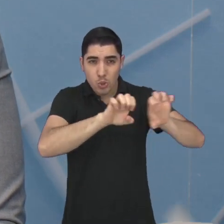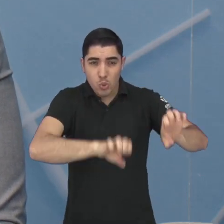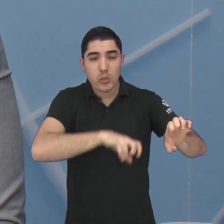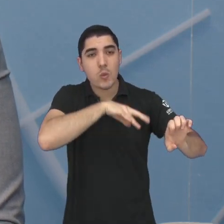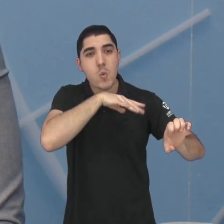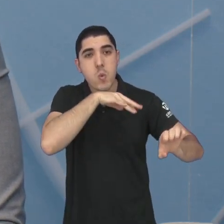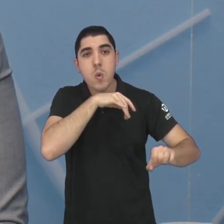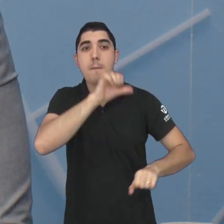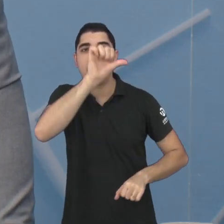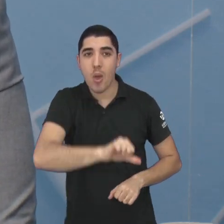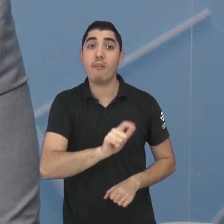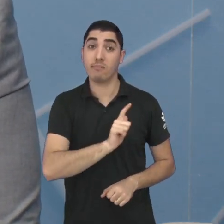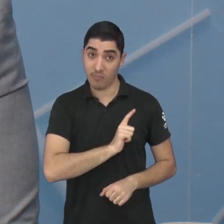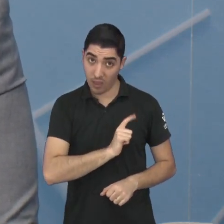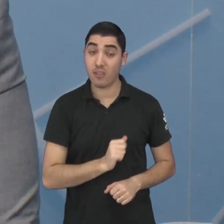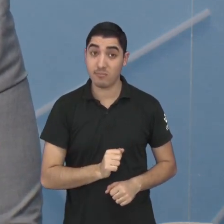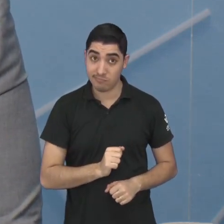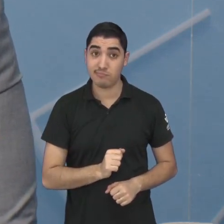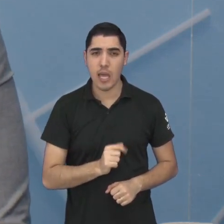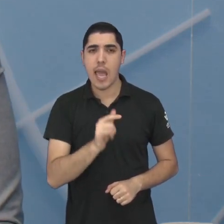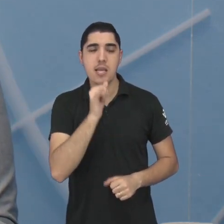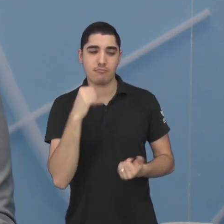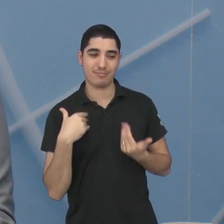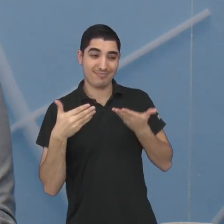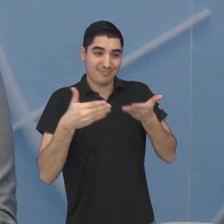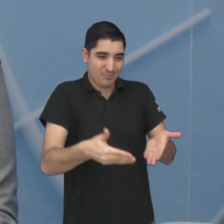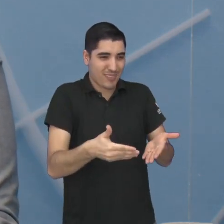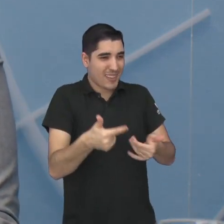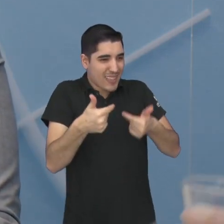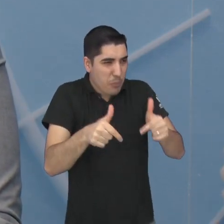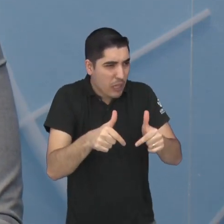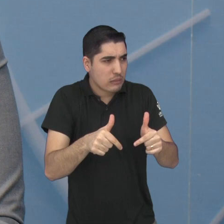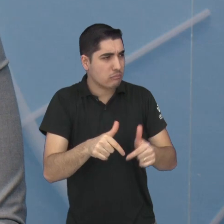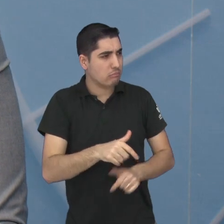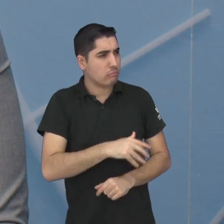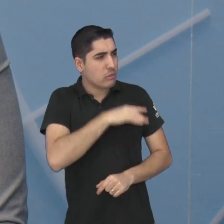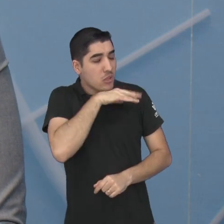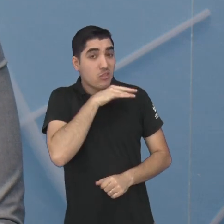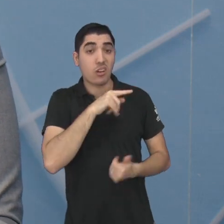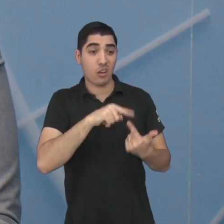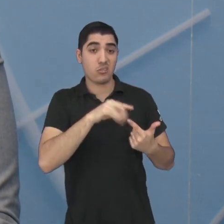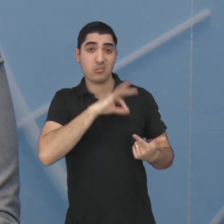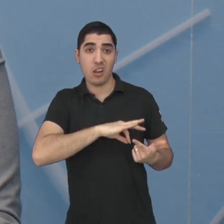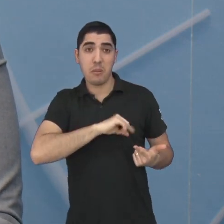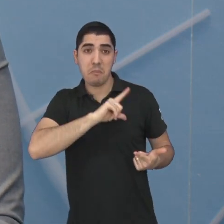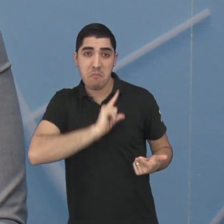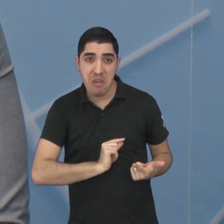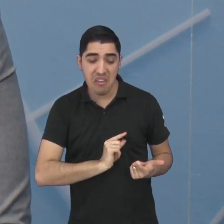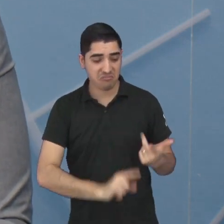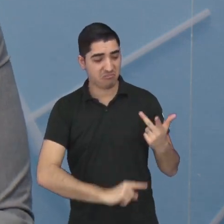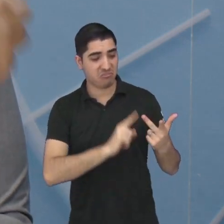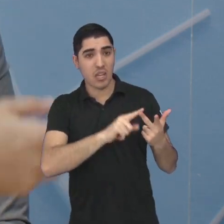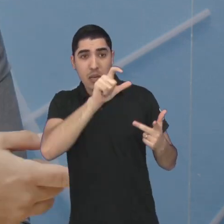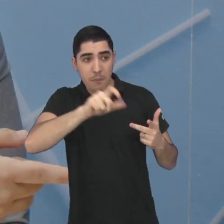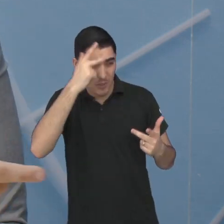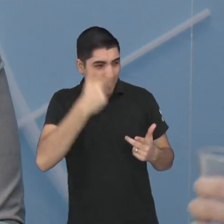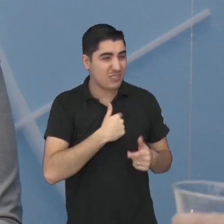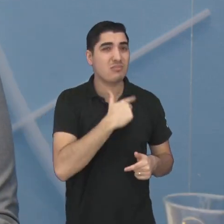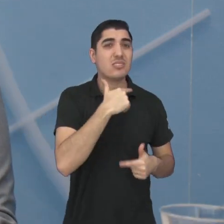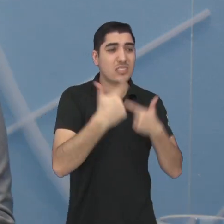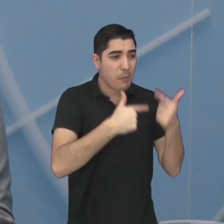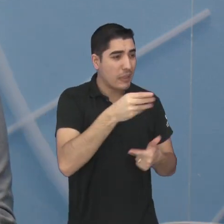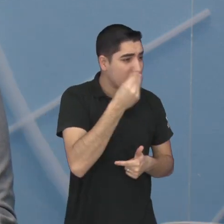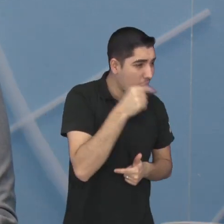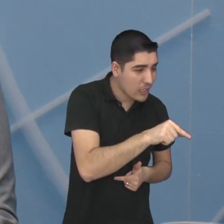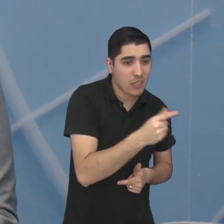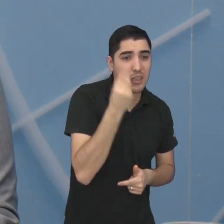criar emprego é você precarizar as pessoas, e aí os salários são cada vez menores, as pessoas precisam acumular trabalho sem direitos